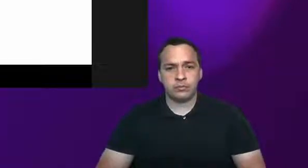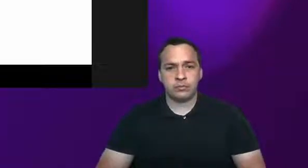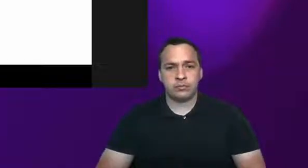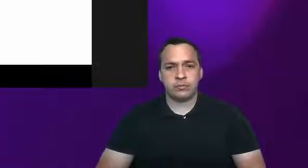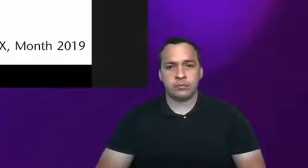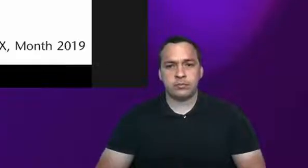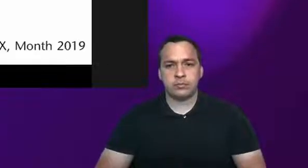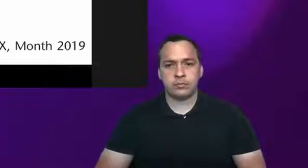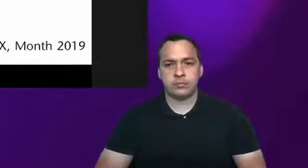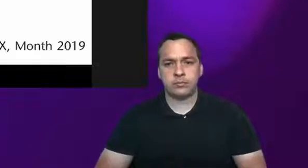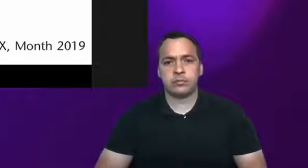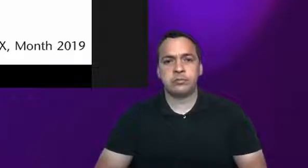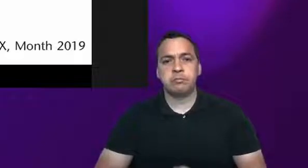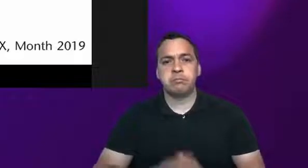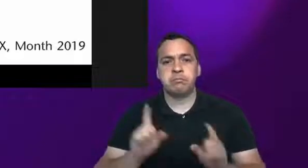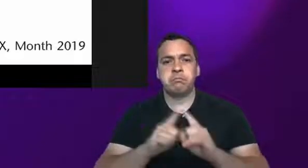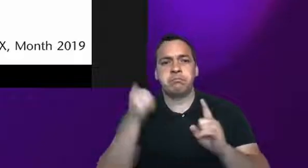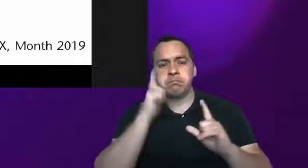de aprovação.